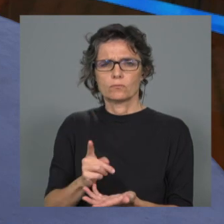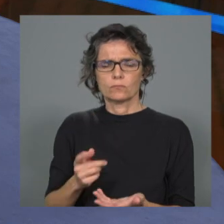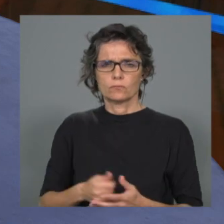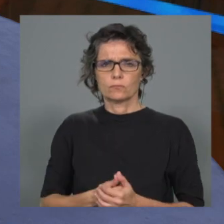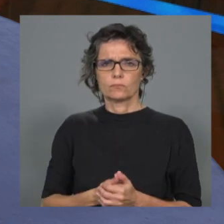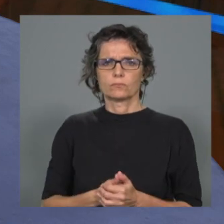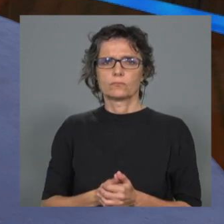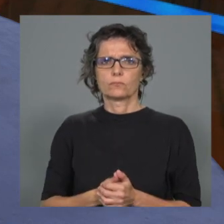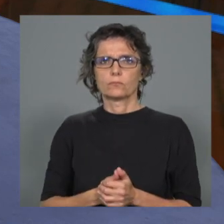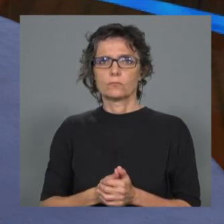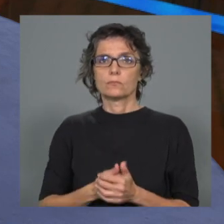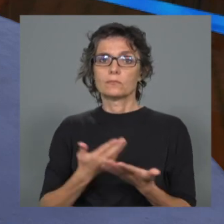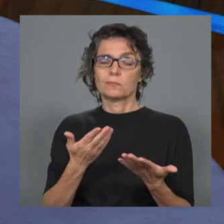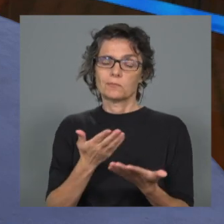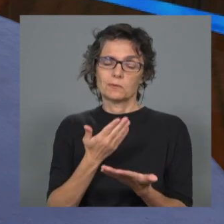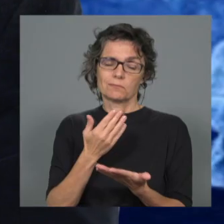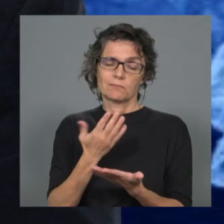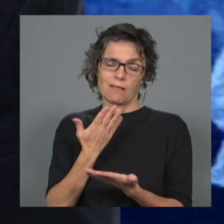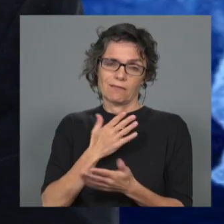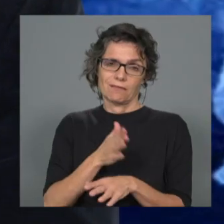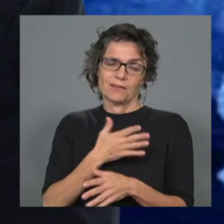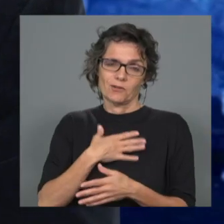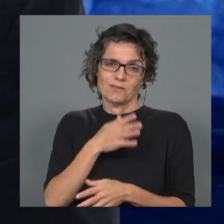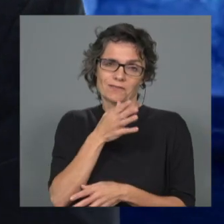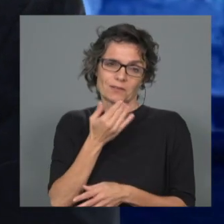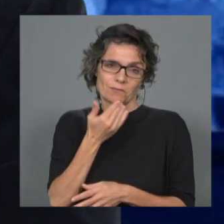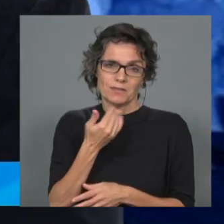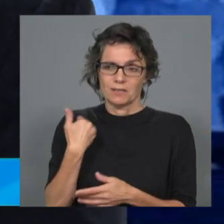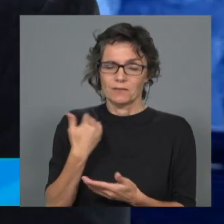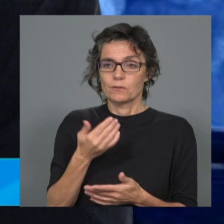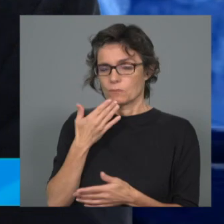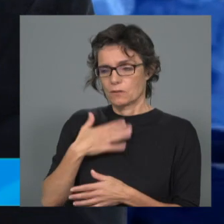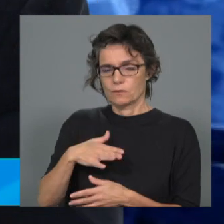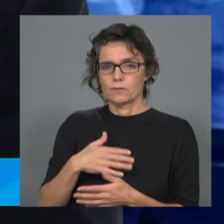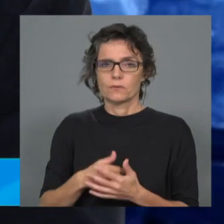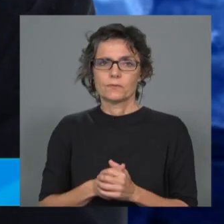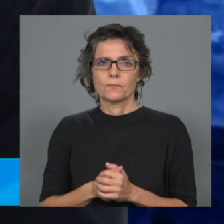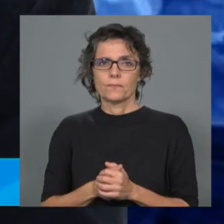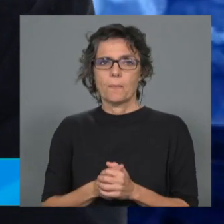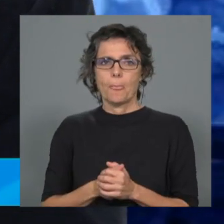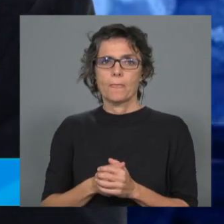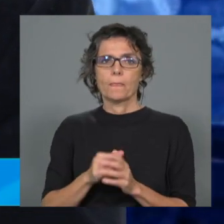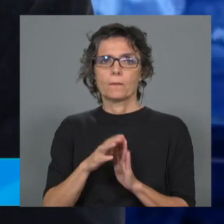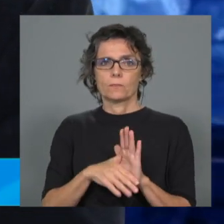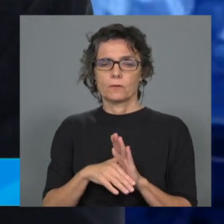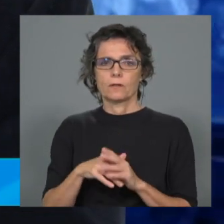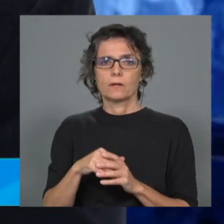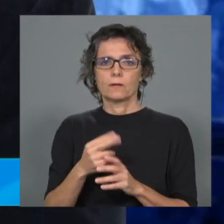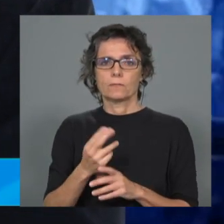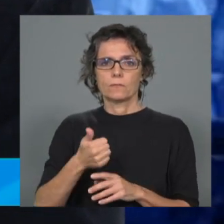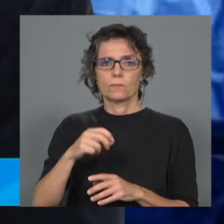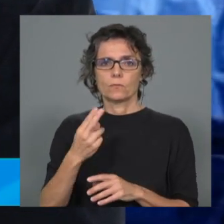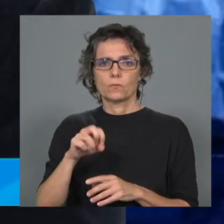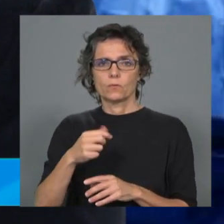Ora viva, antes de mais, muito obrigado. Obrigada a nós. O programa Ubuntu nasce primeiro desta